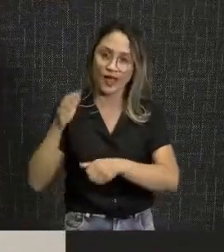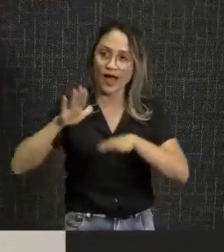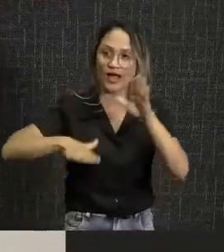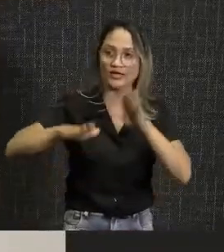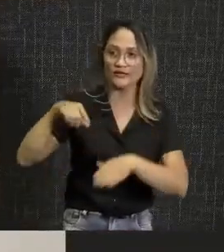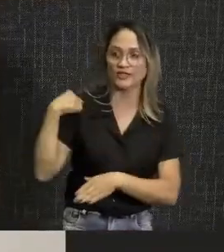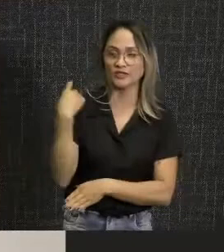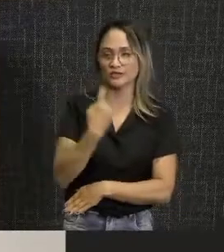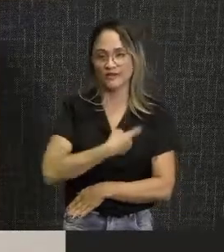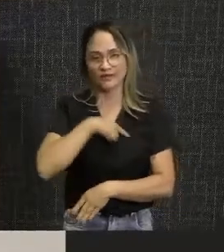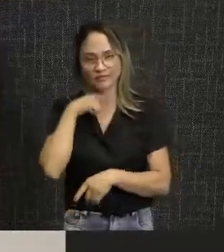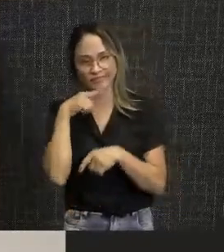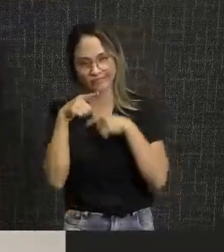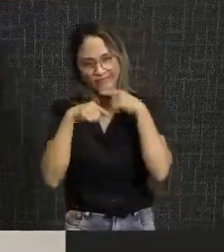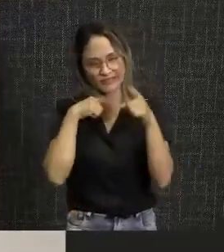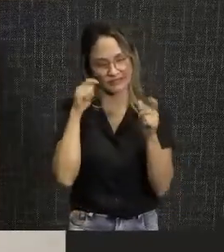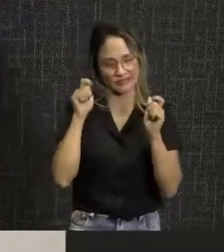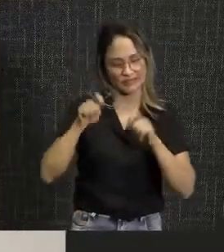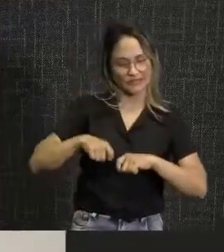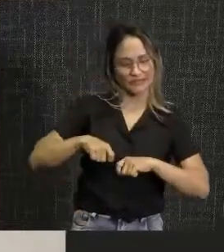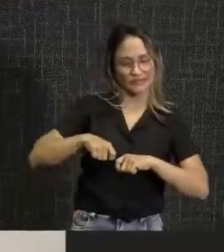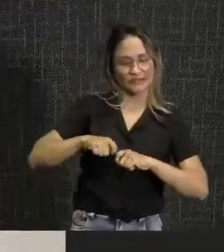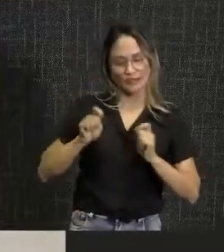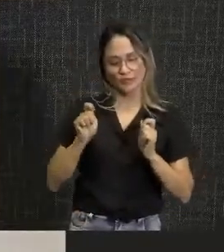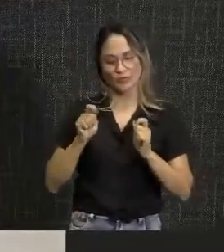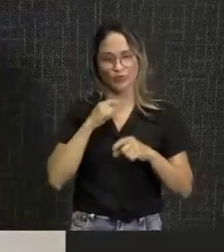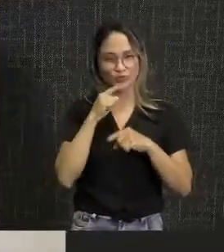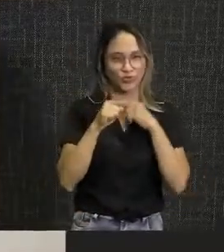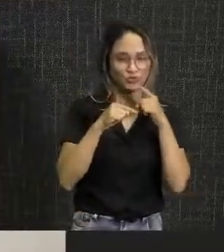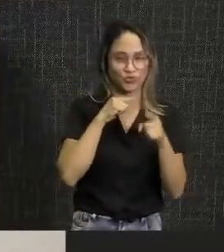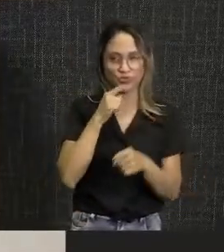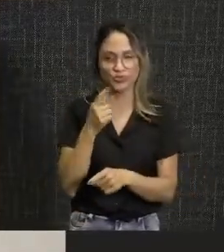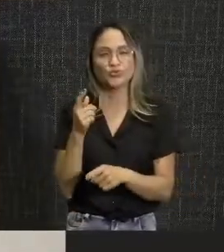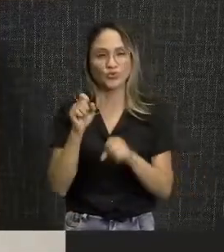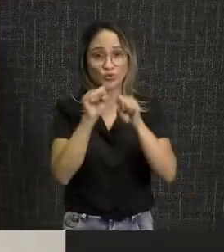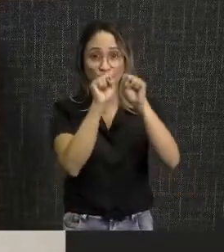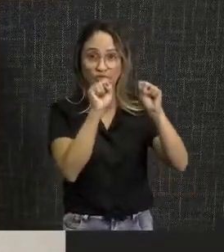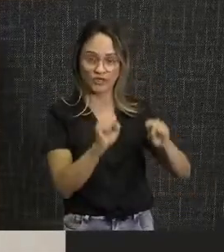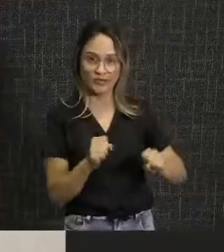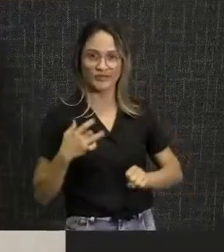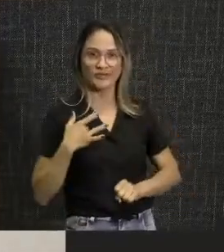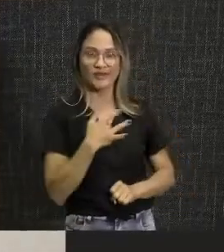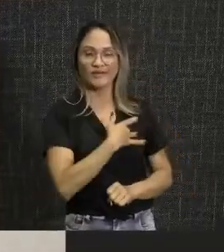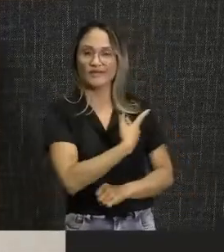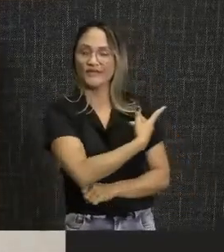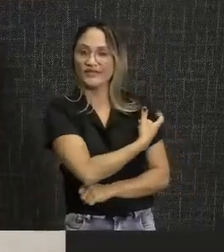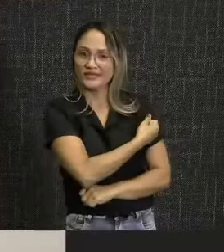subestima a nossa capacidade, a gente tem um sistema de vacinação e um sistema de chegar